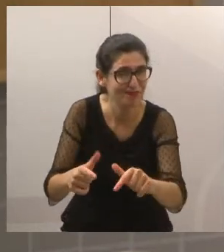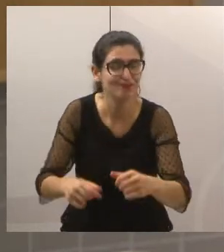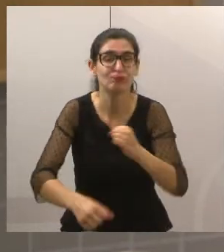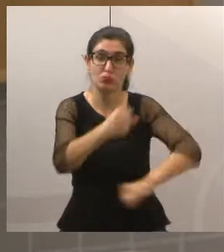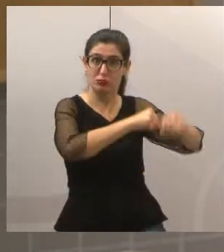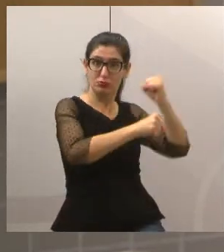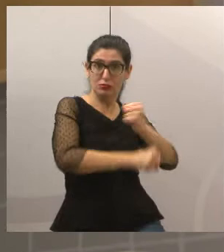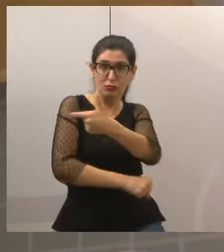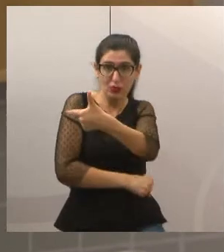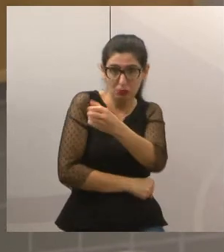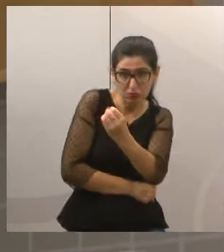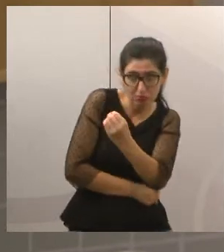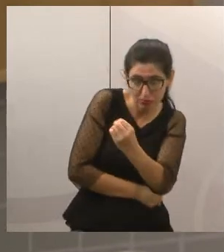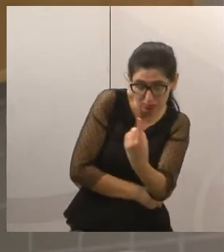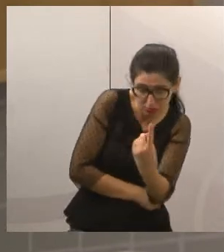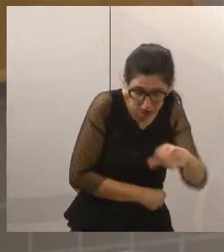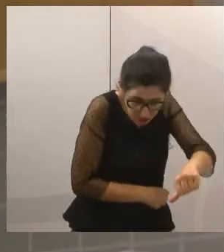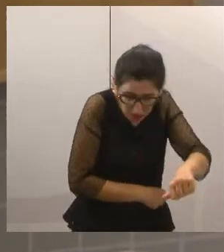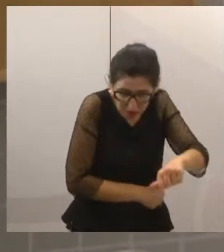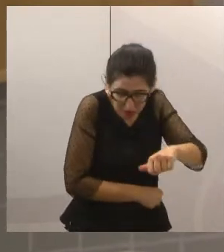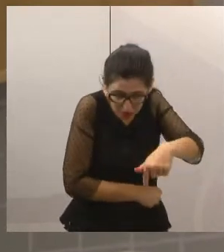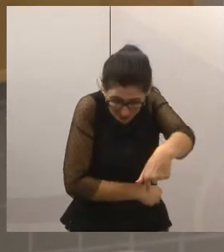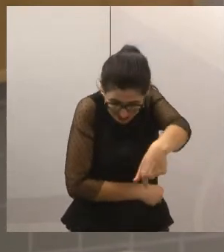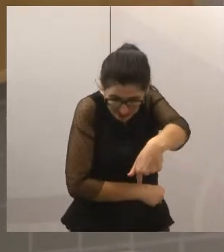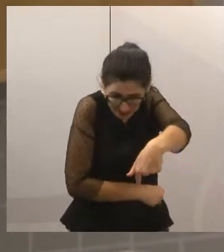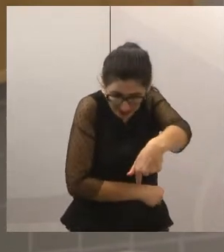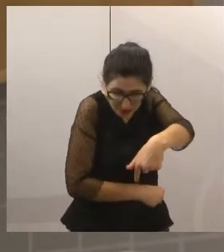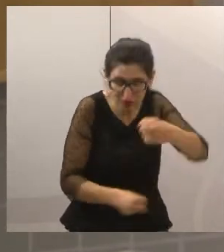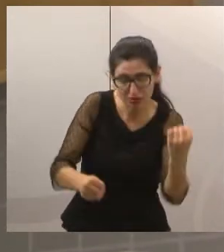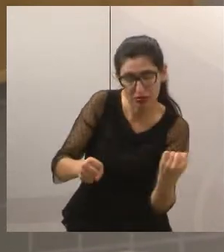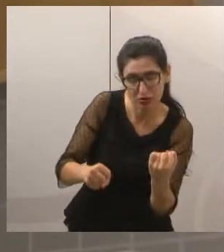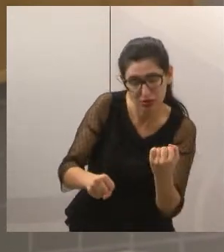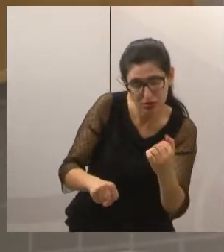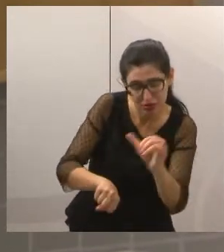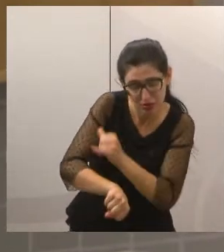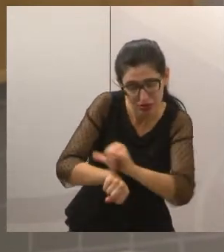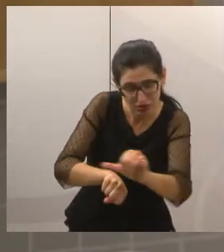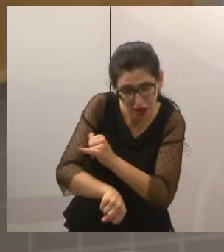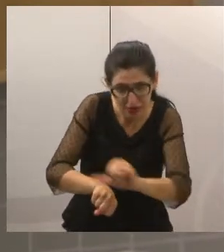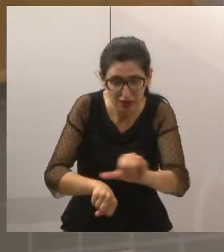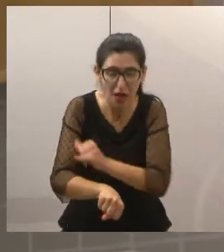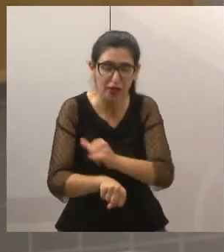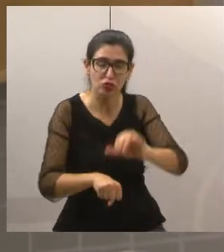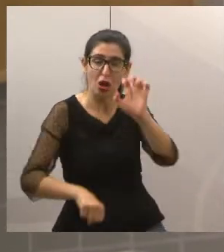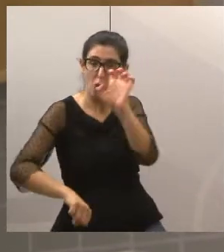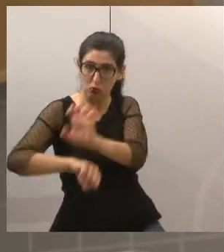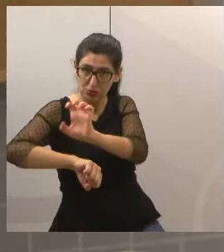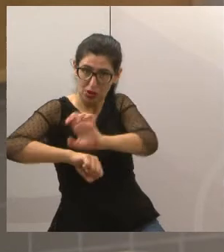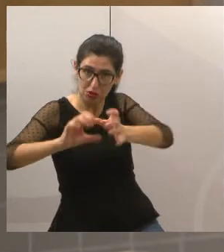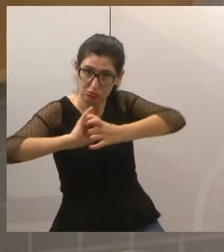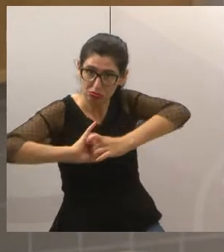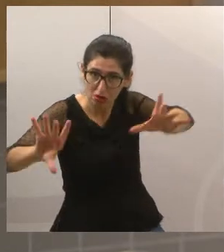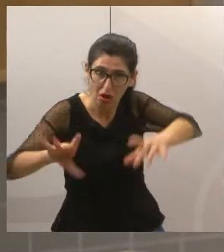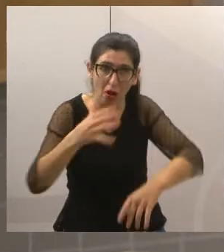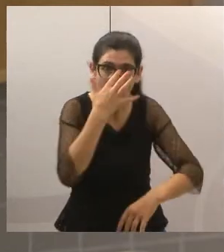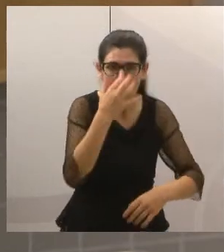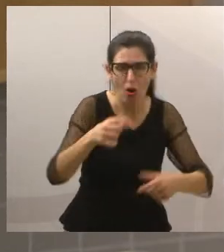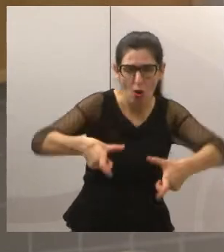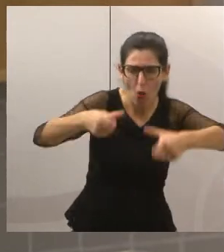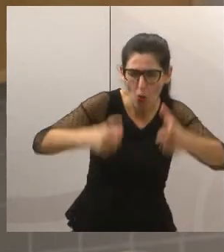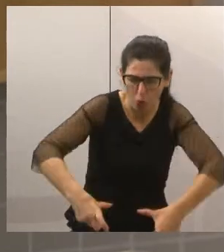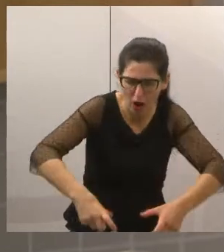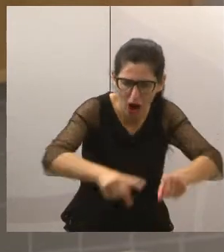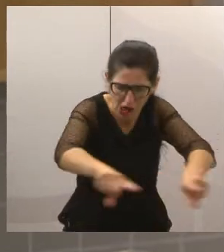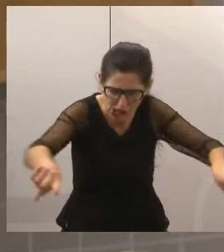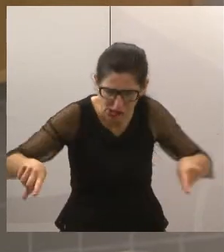nisso, né, onde, inclusive, houve a doação por parte do Estado, foram feitas, pagas as desapropriações. Hoje